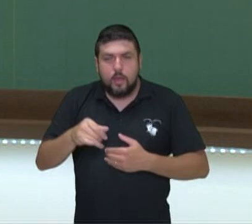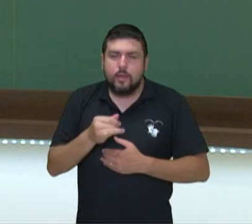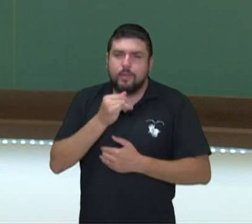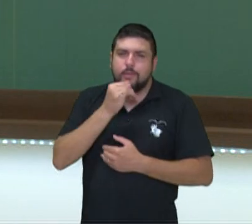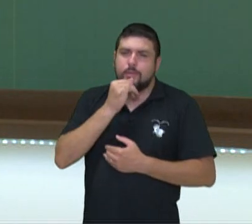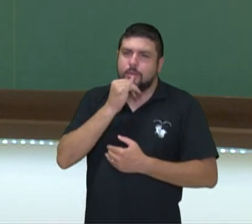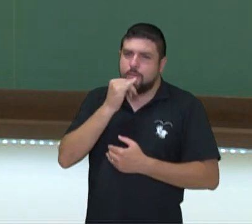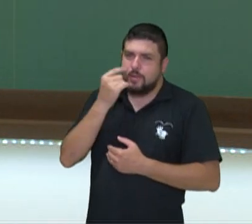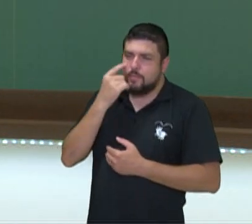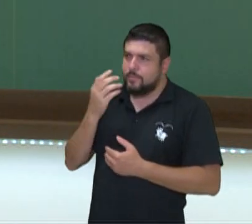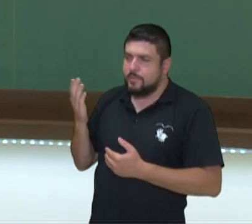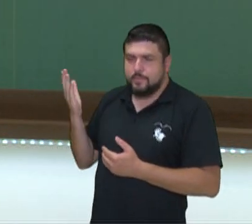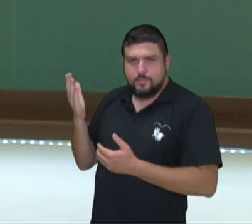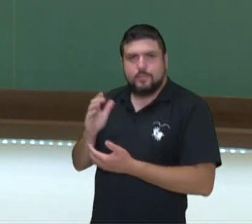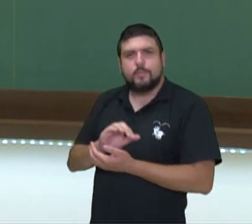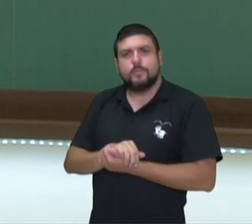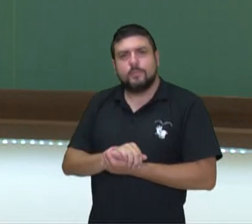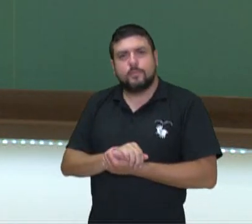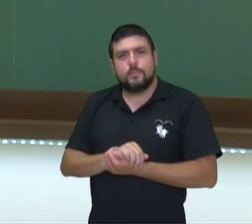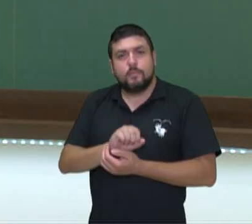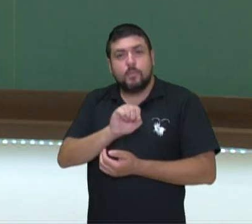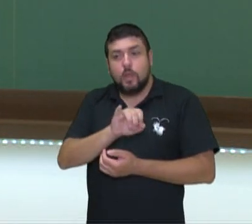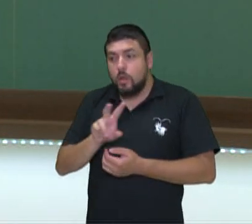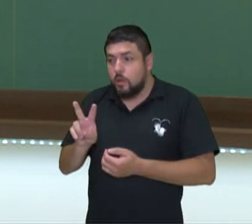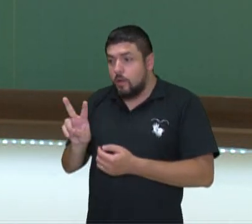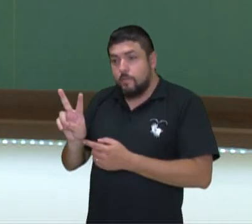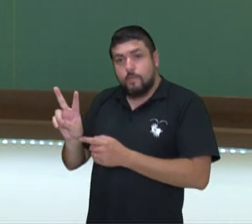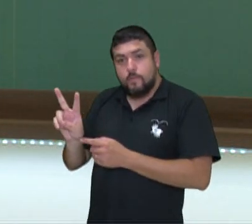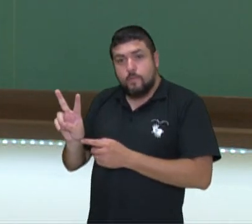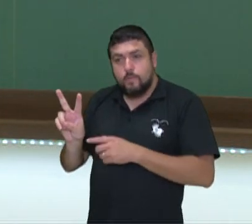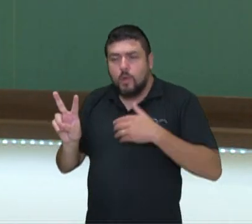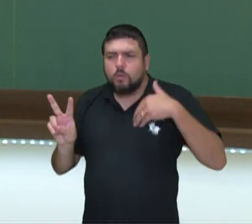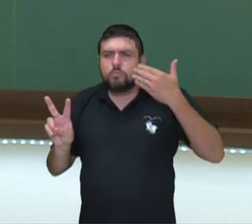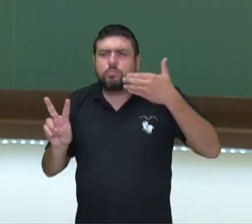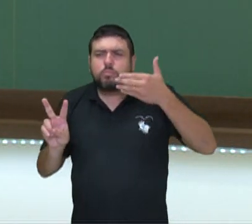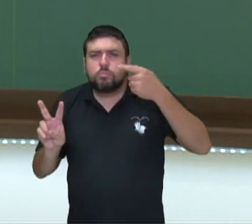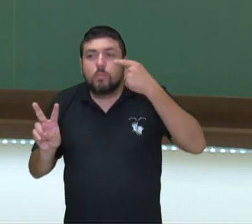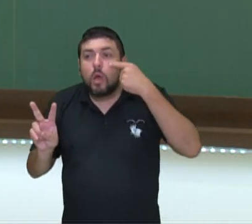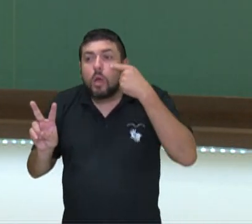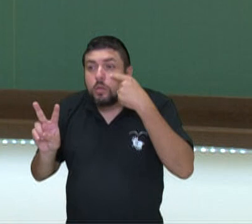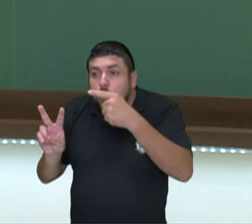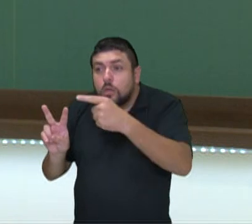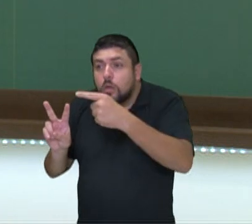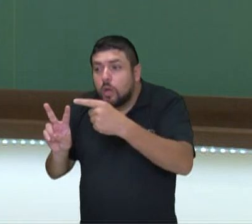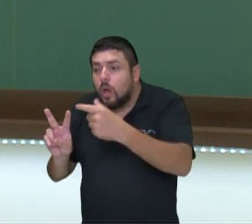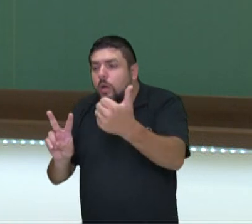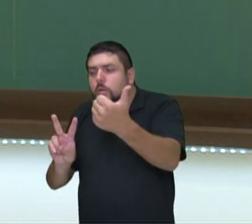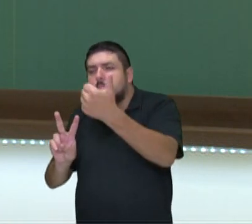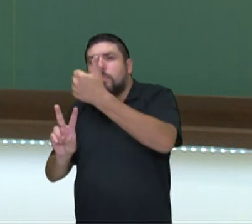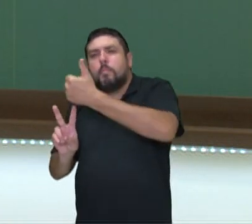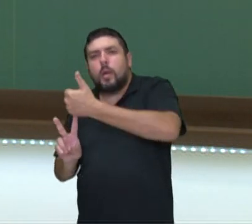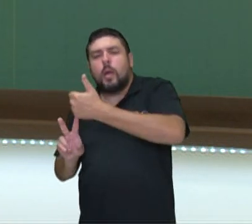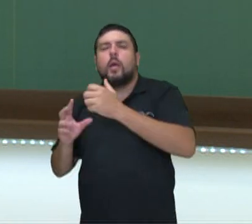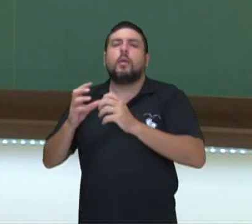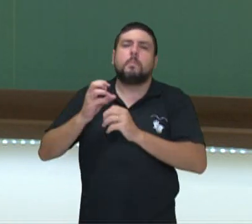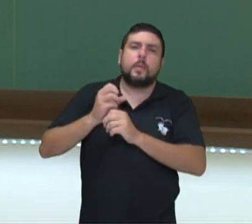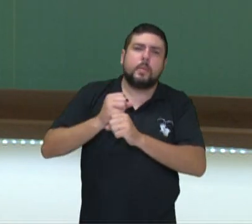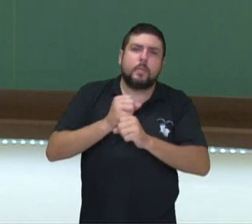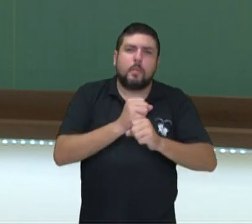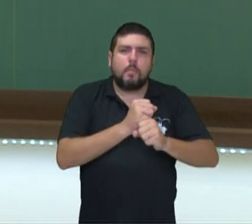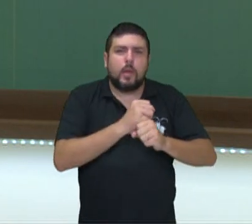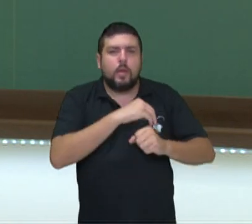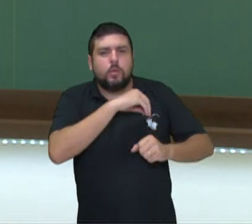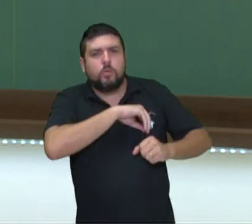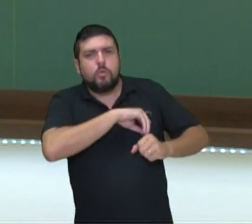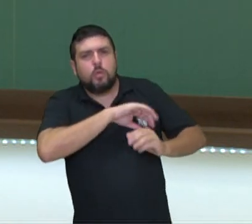aqui. Quando eu tiver o valor de V, troco ali, que é a quantidade de vendas realizadas, e consigo calcular o salário